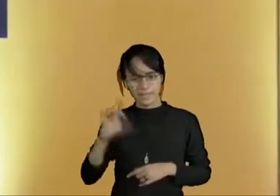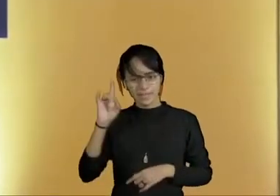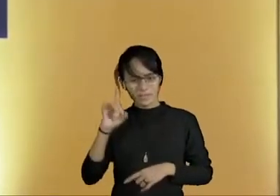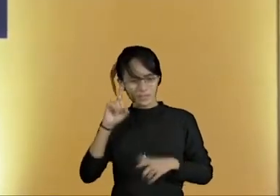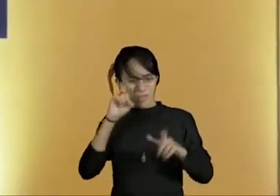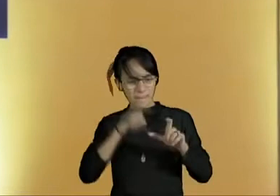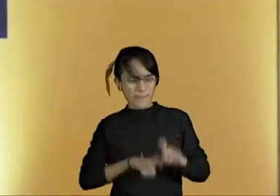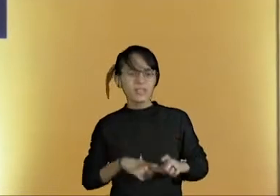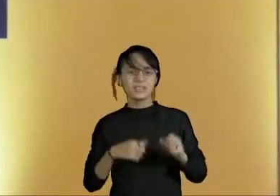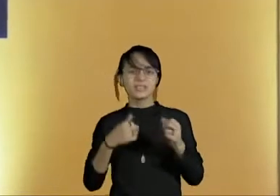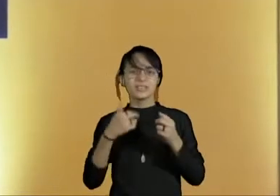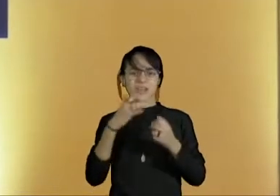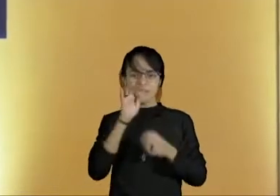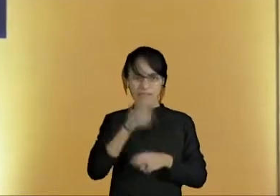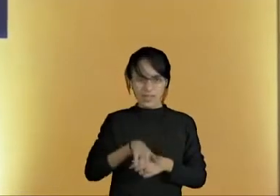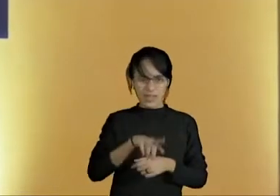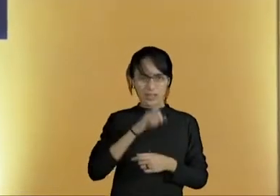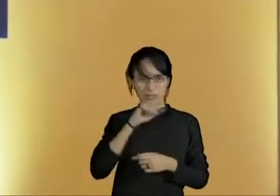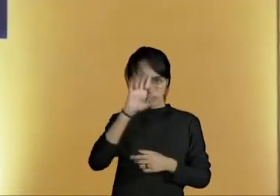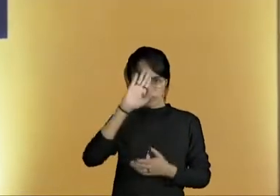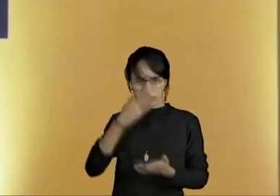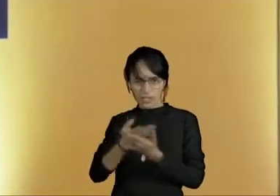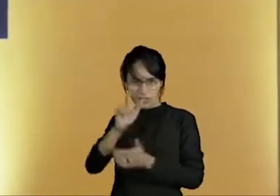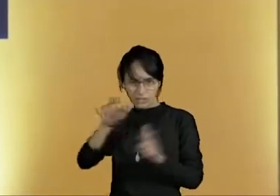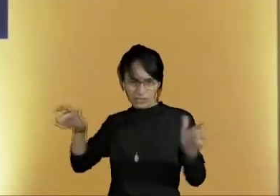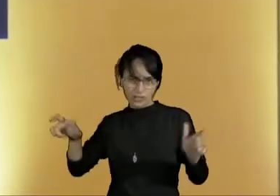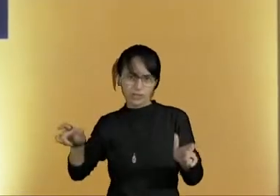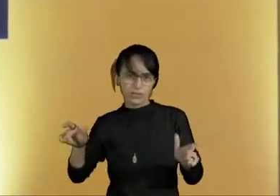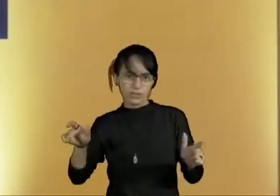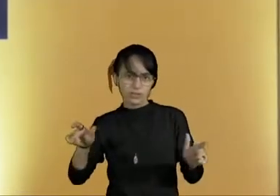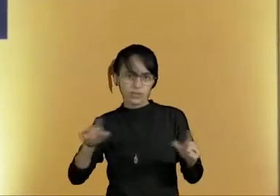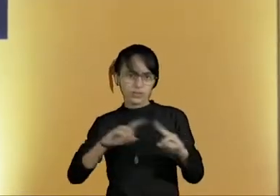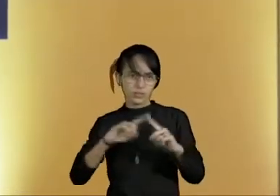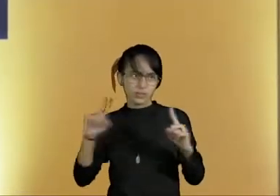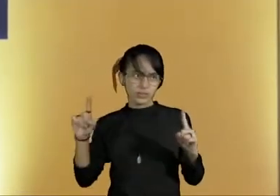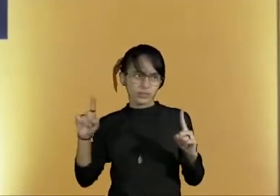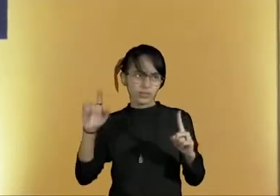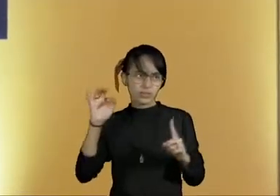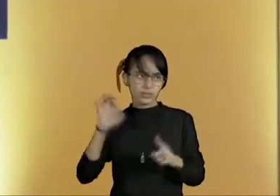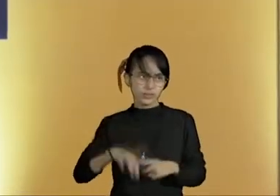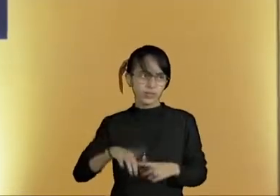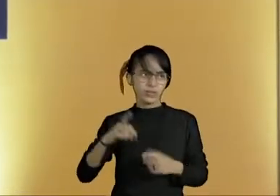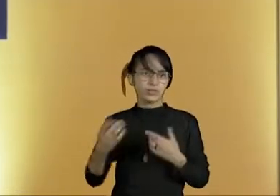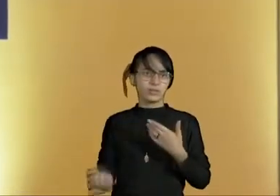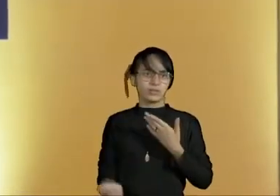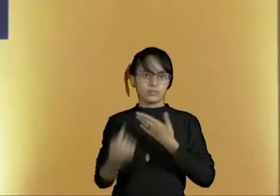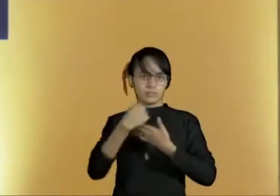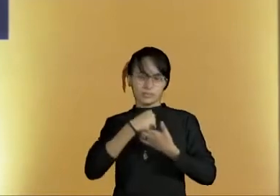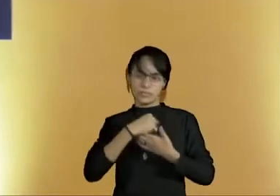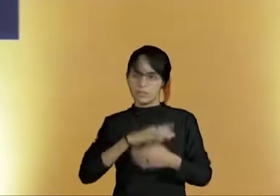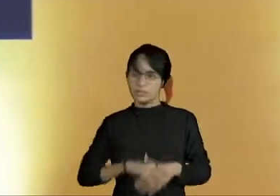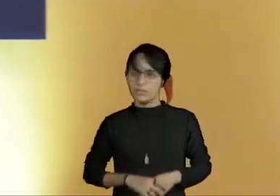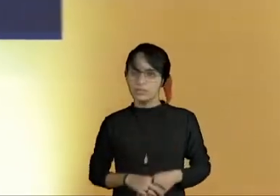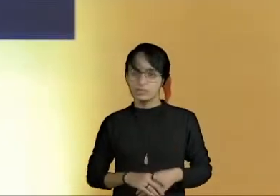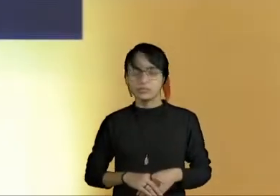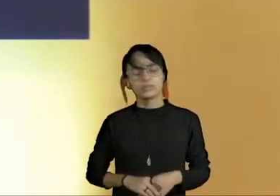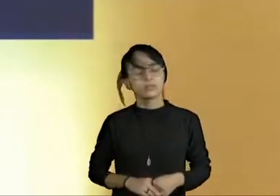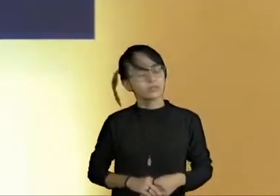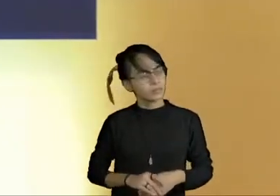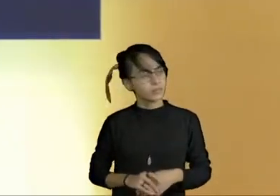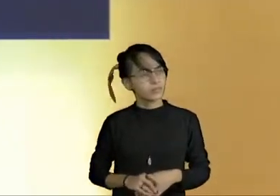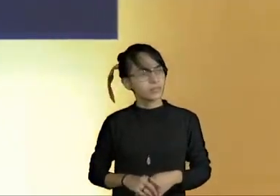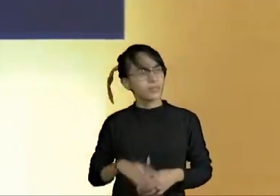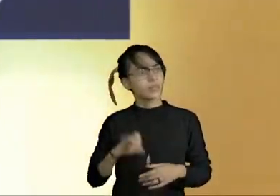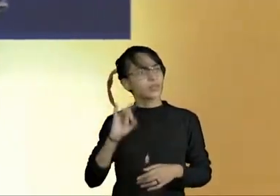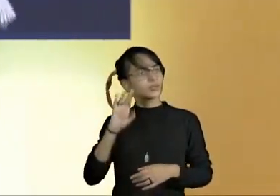fé que você coloca nas pessoas ou que as pessoas colocam em você. Ele só depende da fé que você decidiu colocar nele. Não, eu